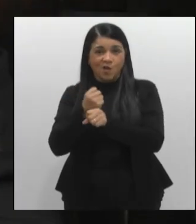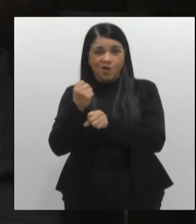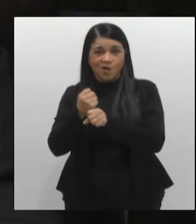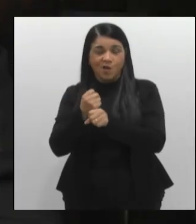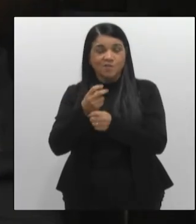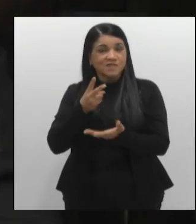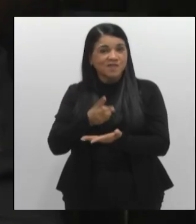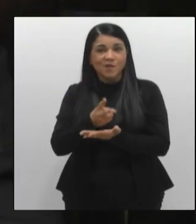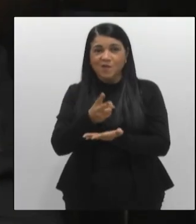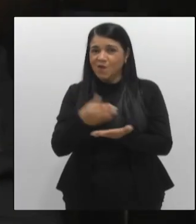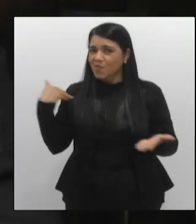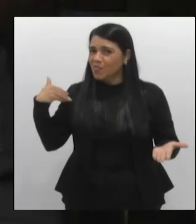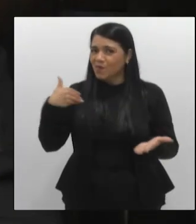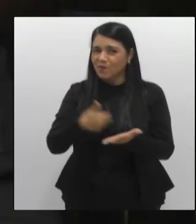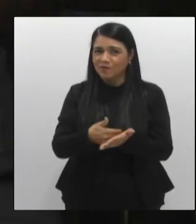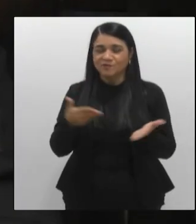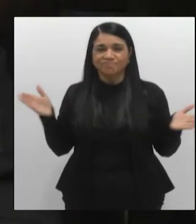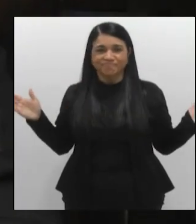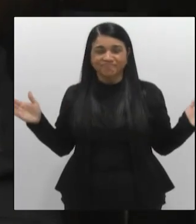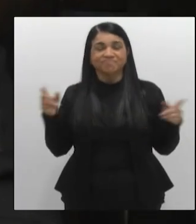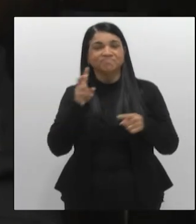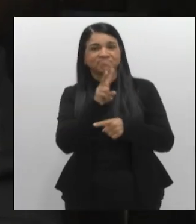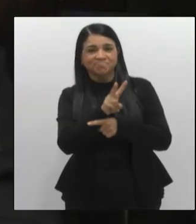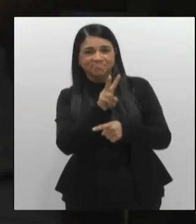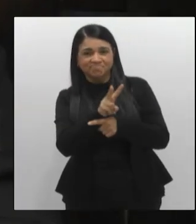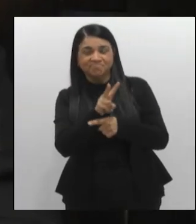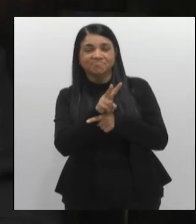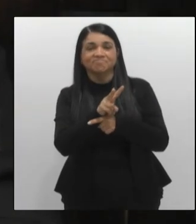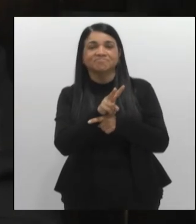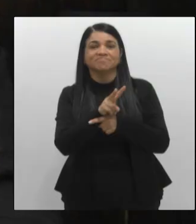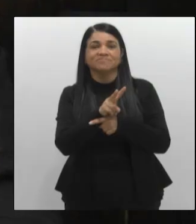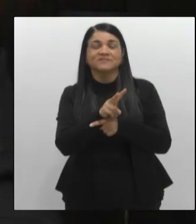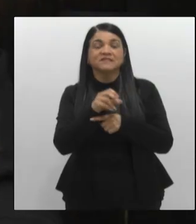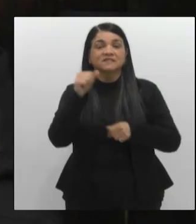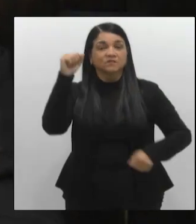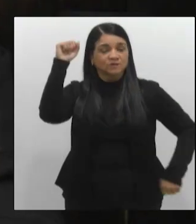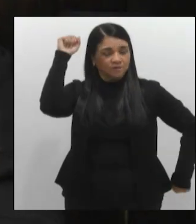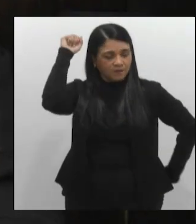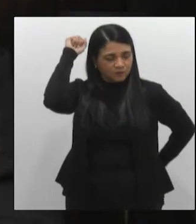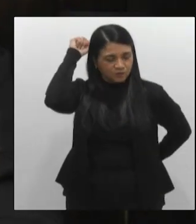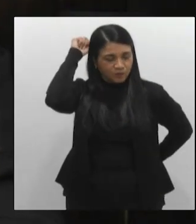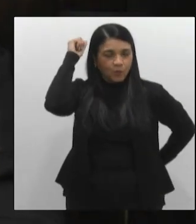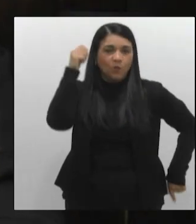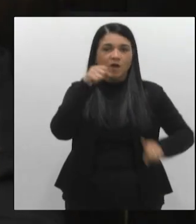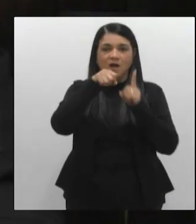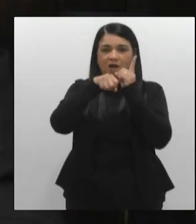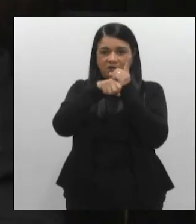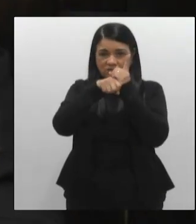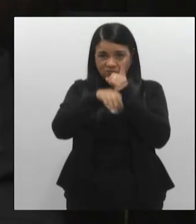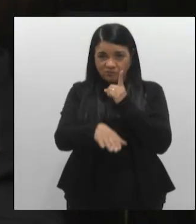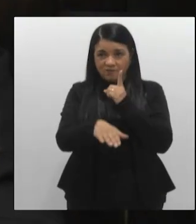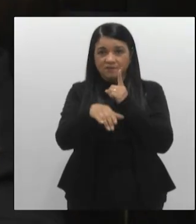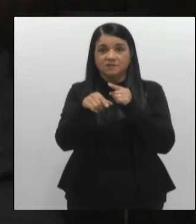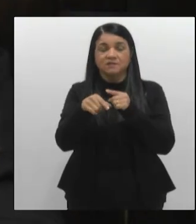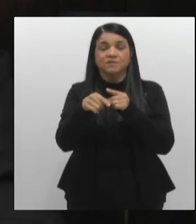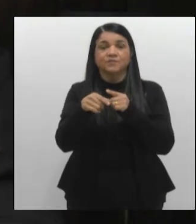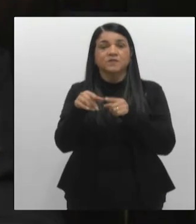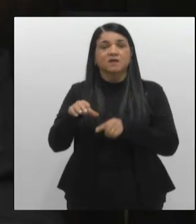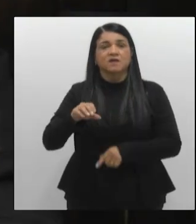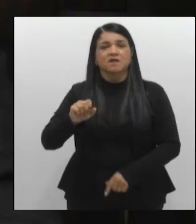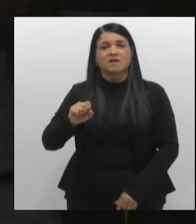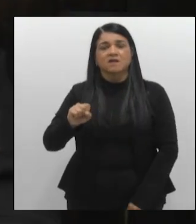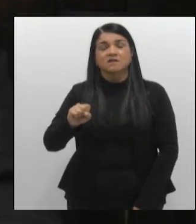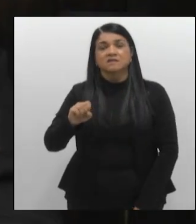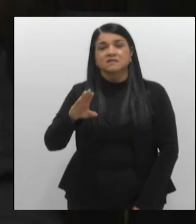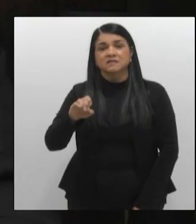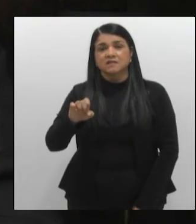conservada até hoje pela nossa arquidiocese de São Sebastião do Rio de Janeiro, que hoje é um santuário arquidiocesano que foi erigido